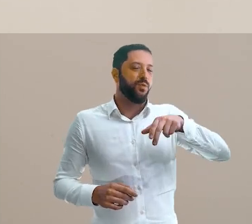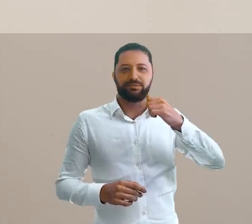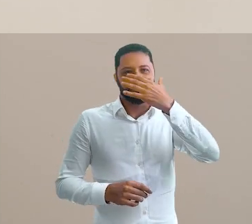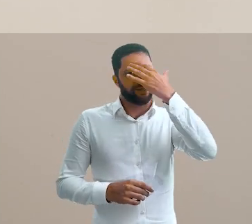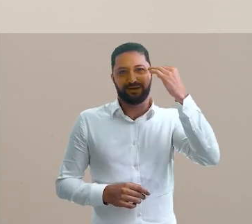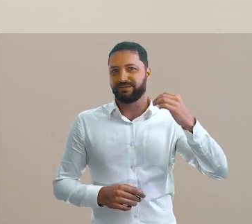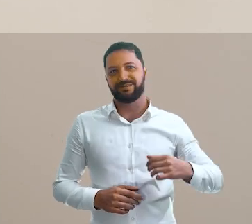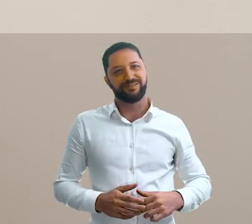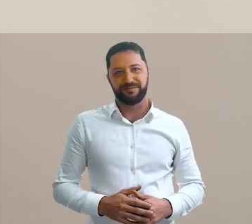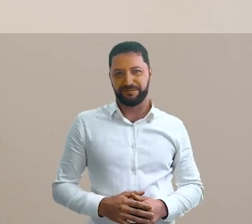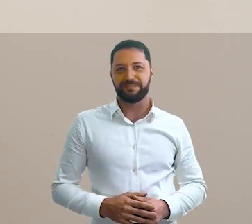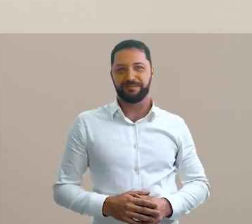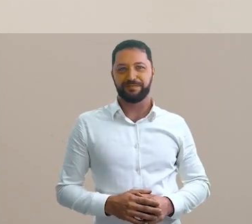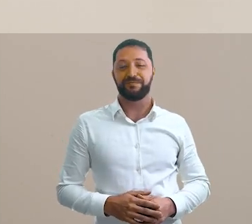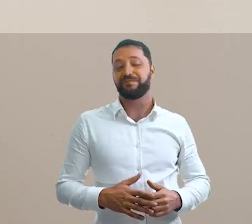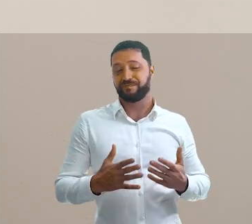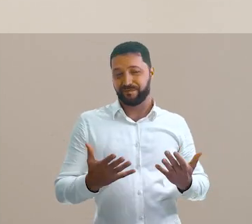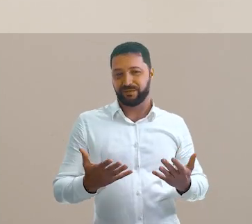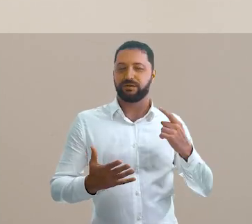esquece para o resto da sua vida.